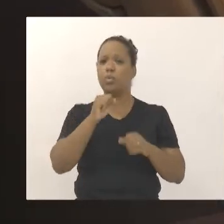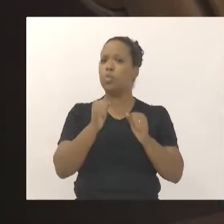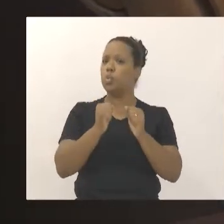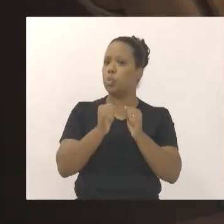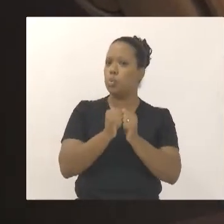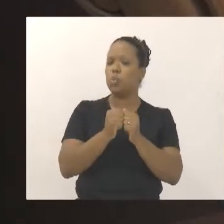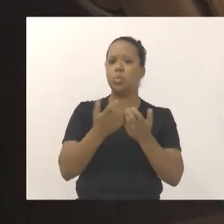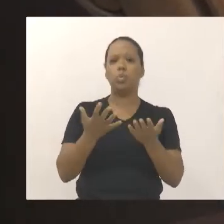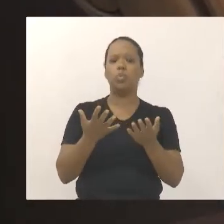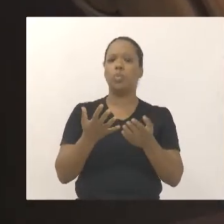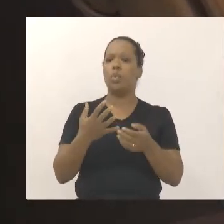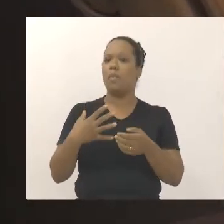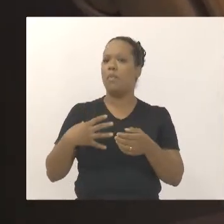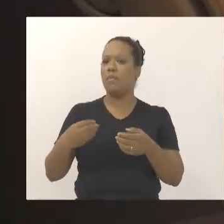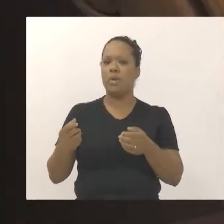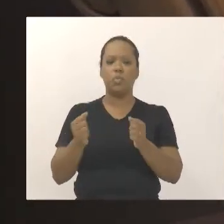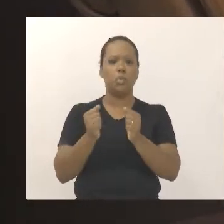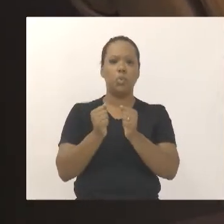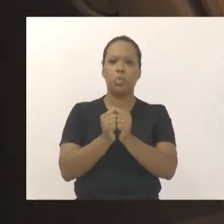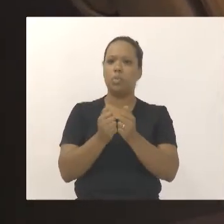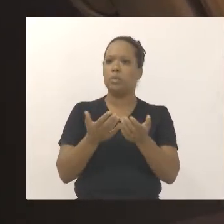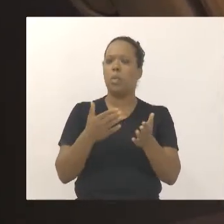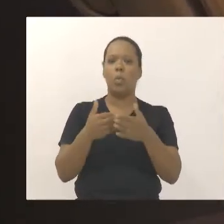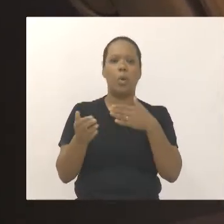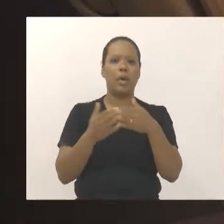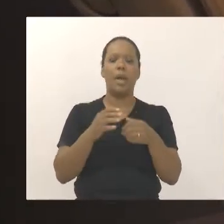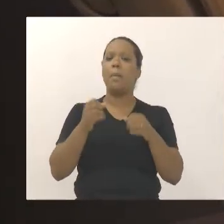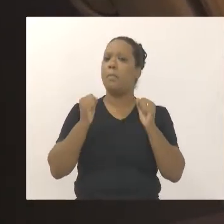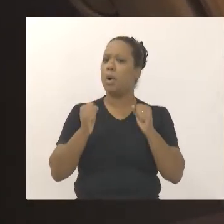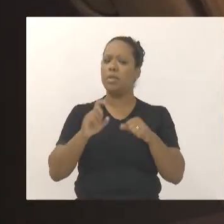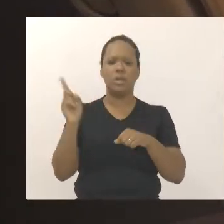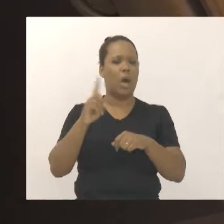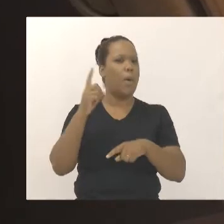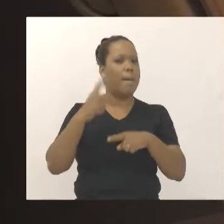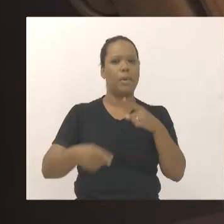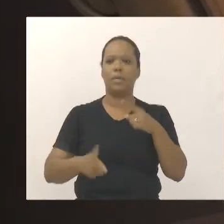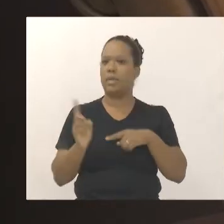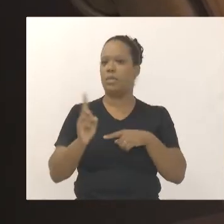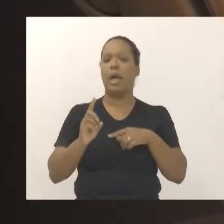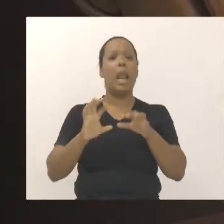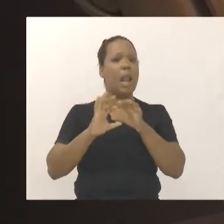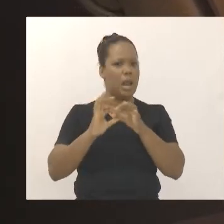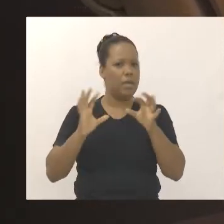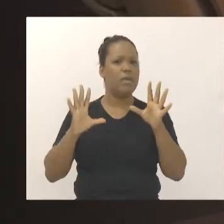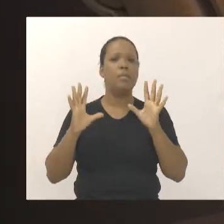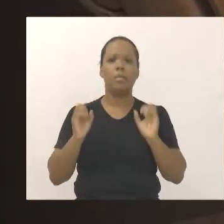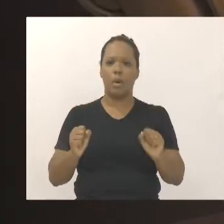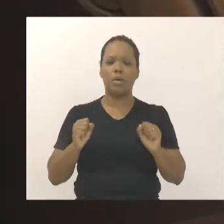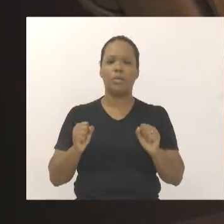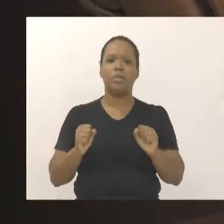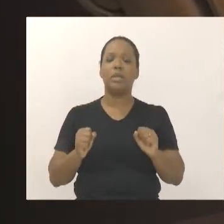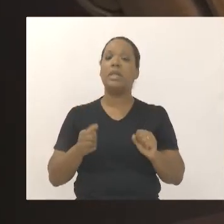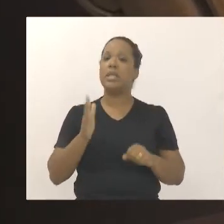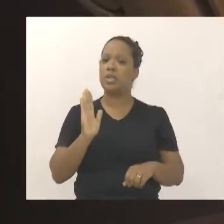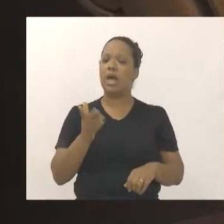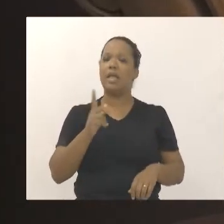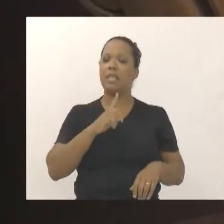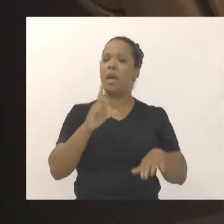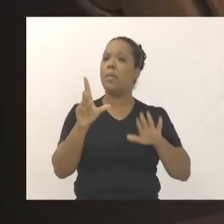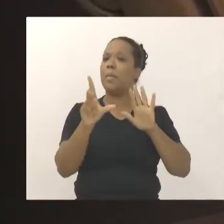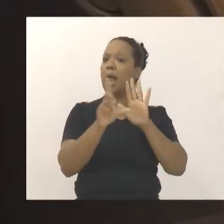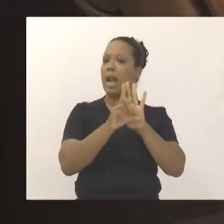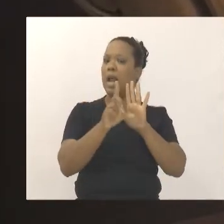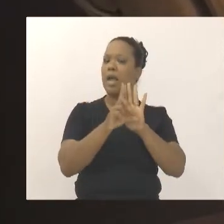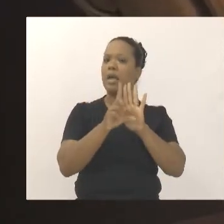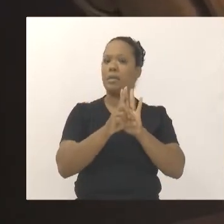Isso daí não é proibido nas unidades básicas de saúde. Existe uma legislação estadual, federal